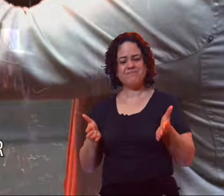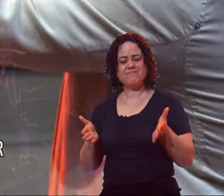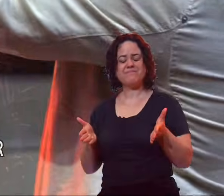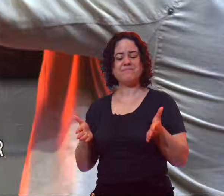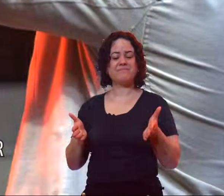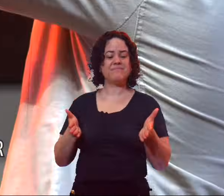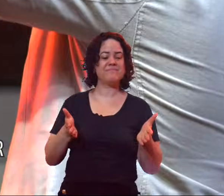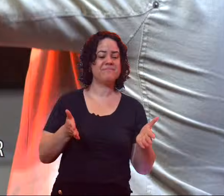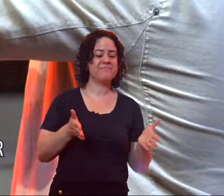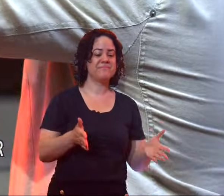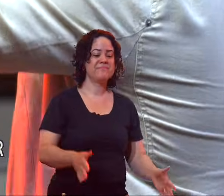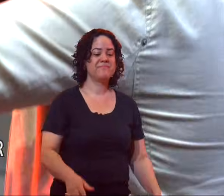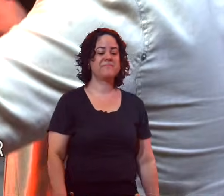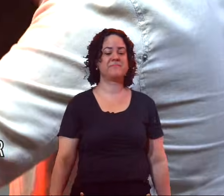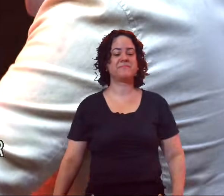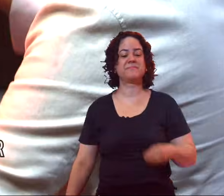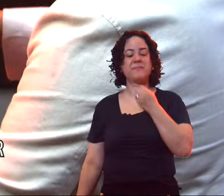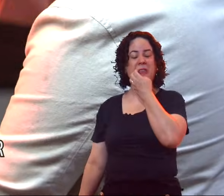interior,